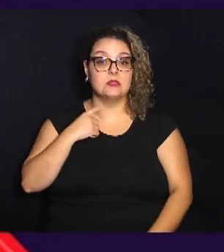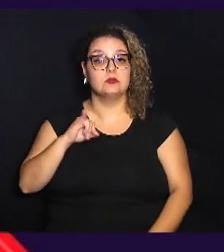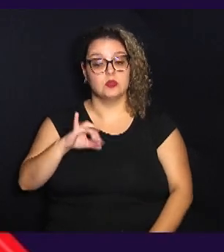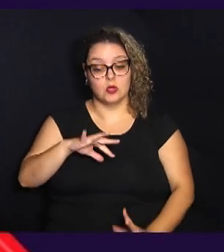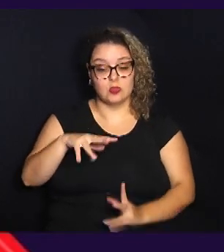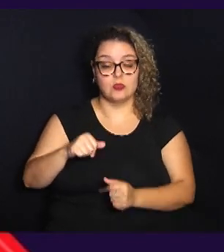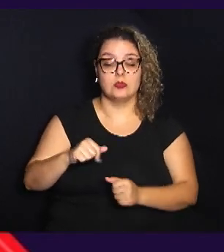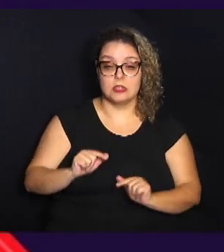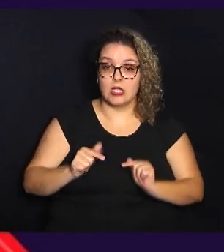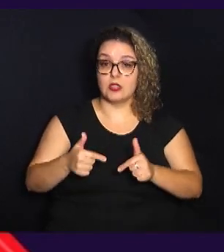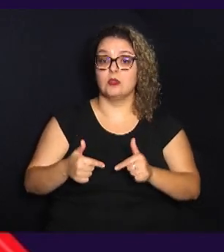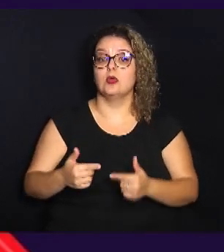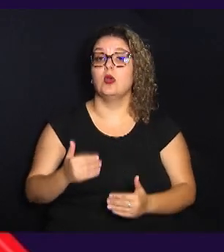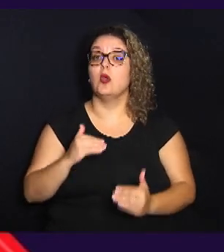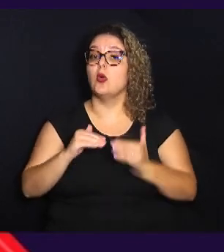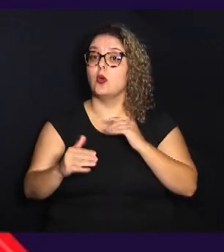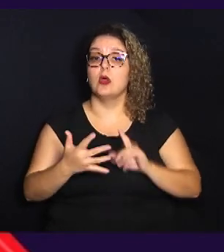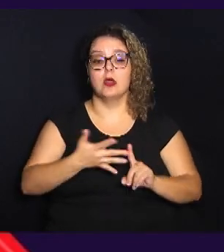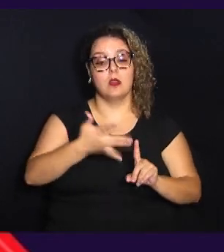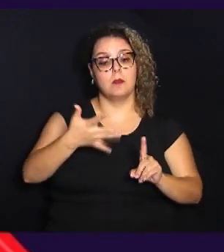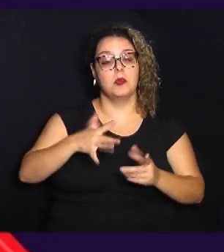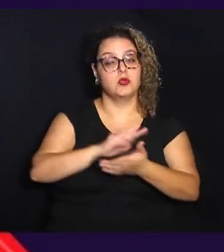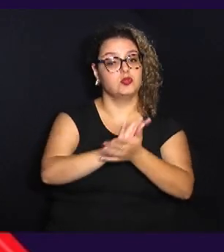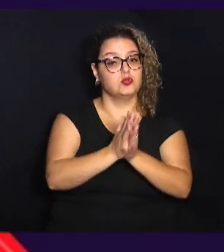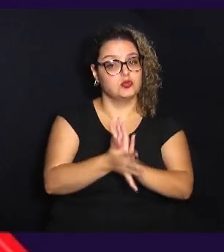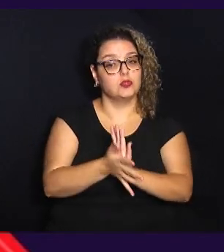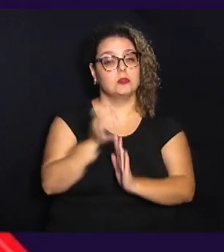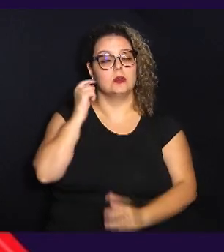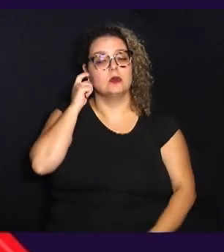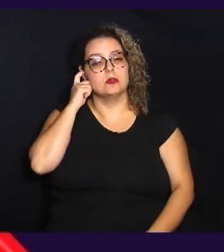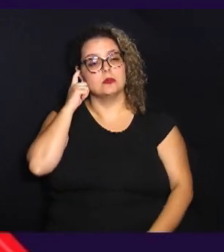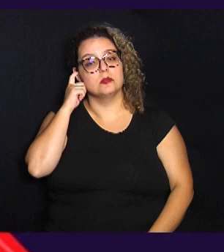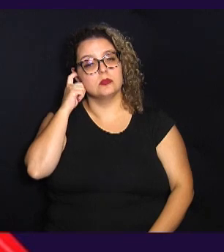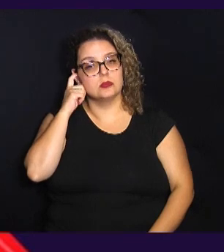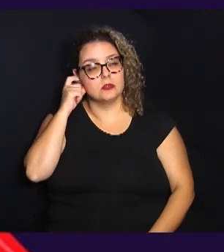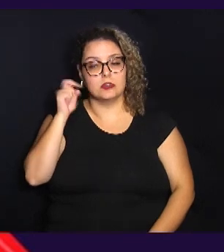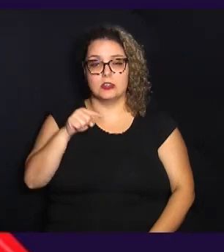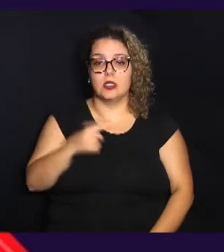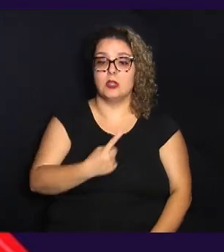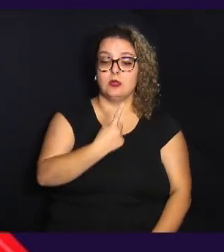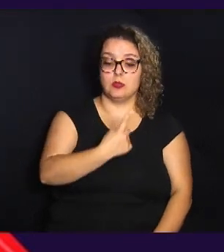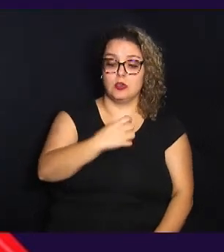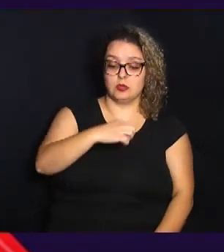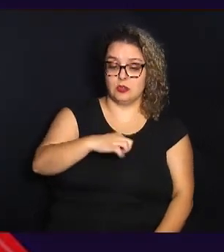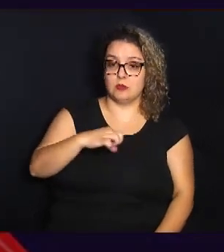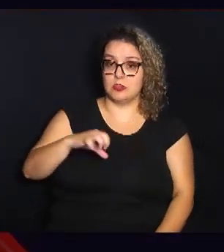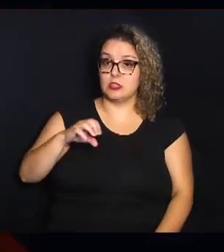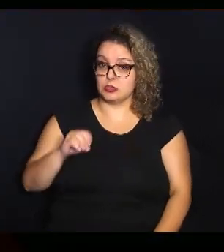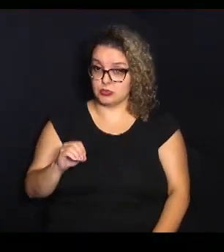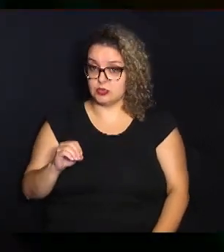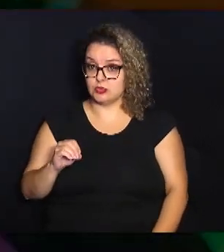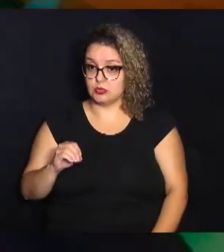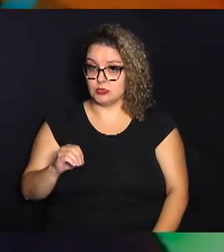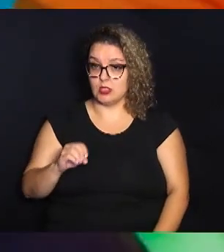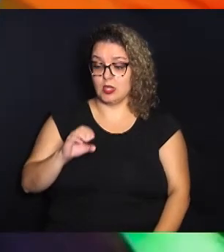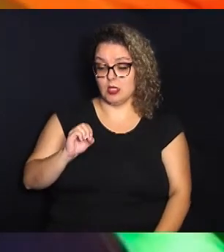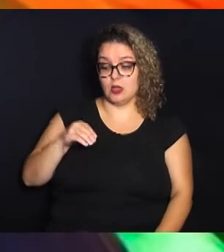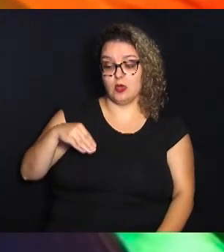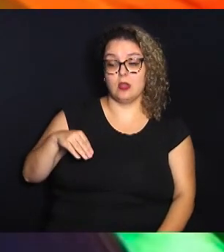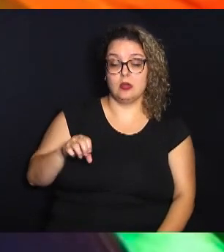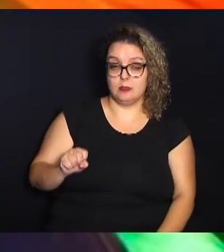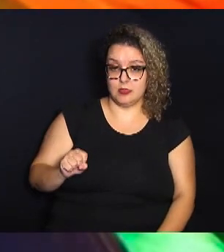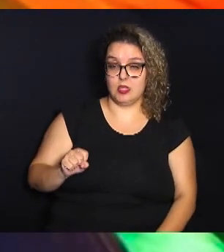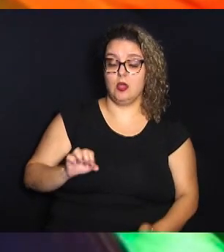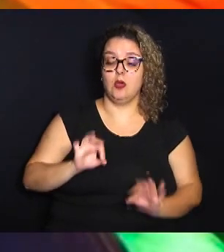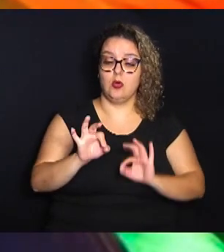internacional da luta contra a LGBT fobia foi neste dia em 90 que a